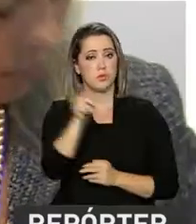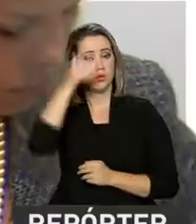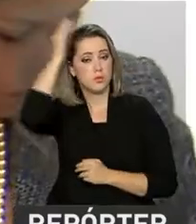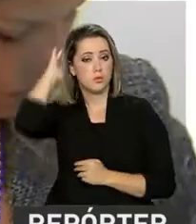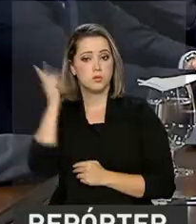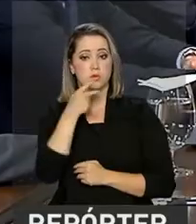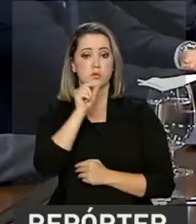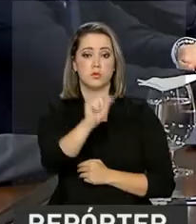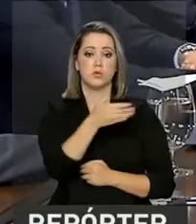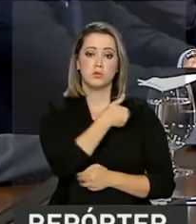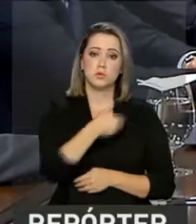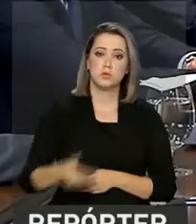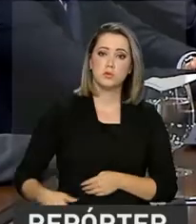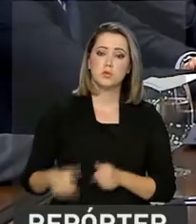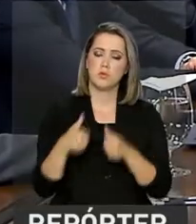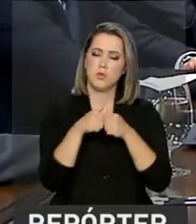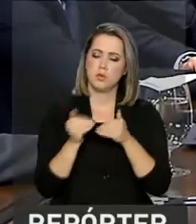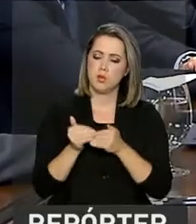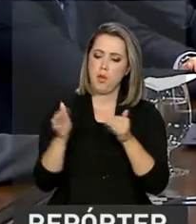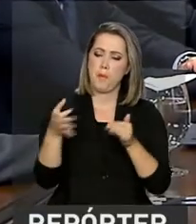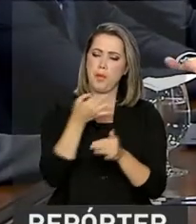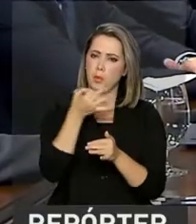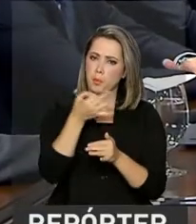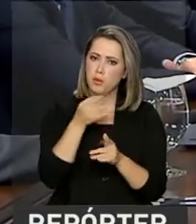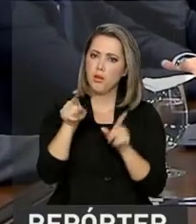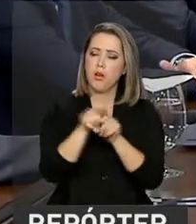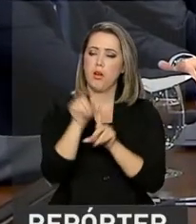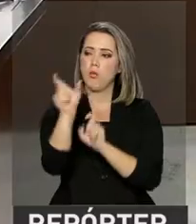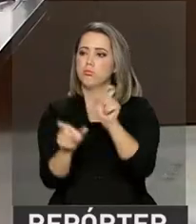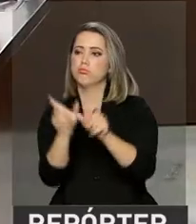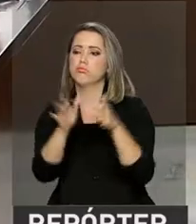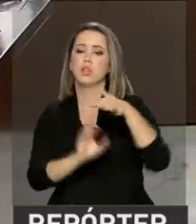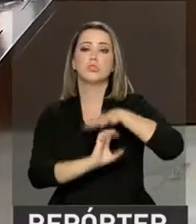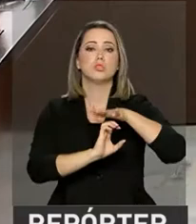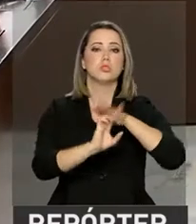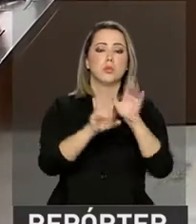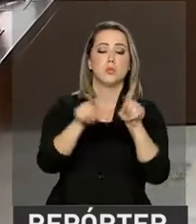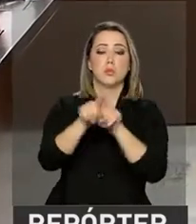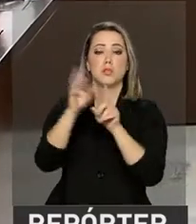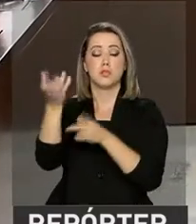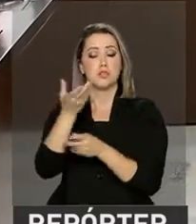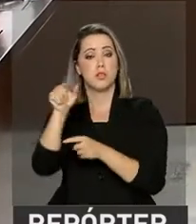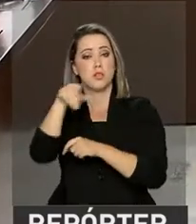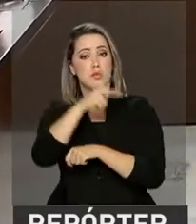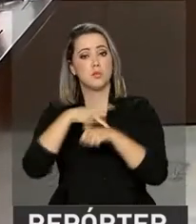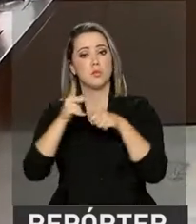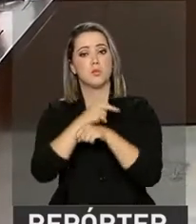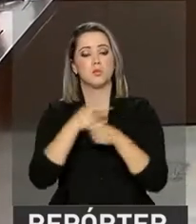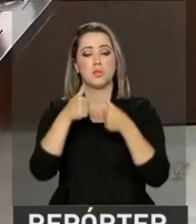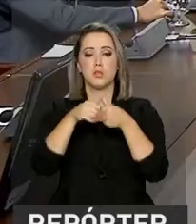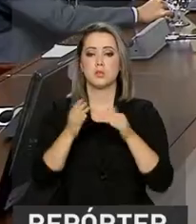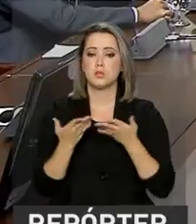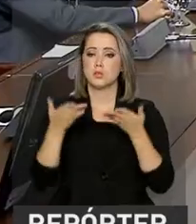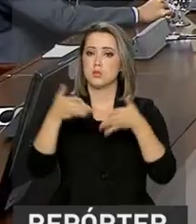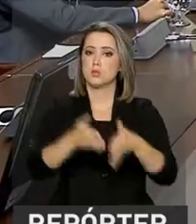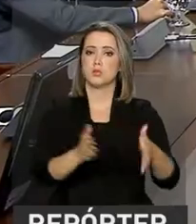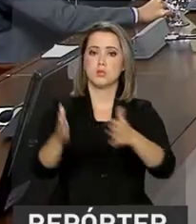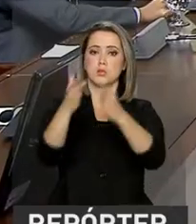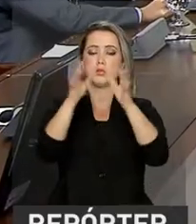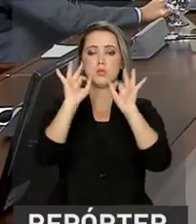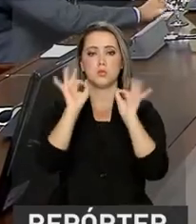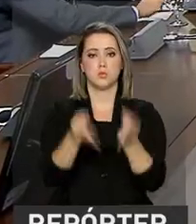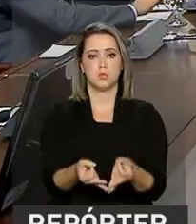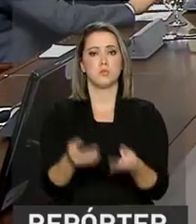disse que seu governo está aberto a sugestões de empresários e investidores e que o país se encontra no rumo do desenvolvimento